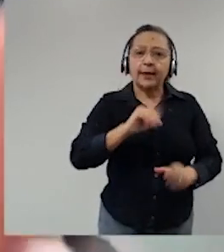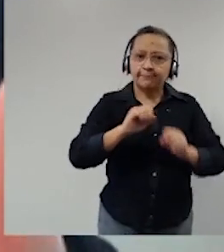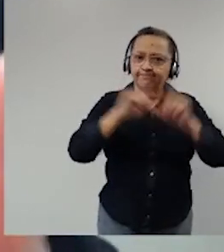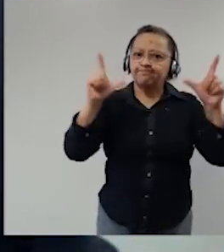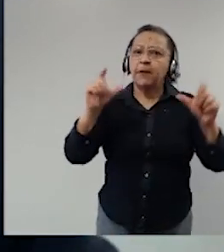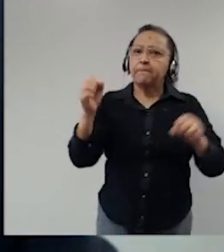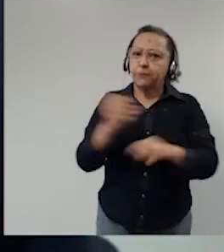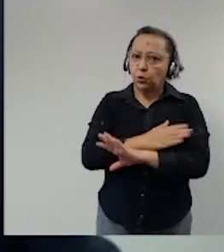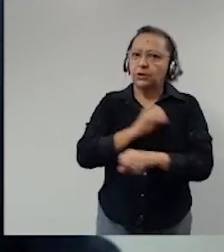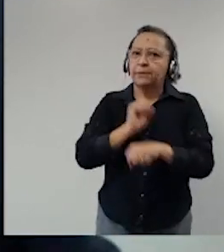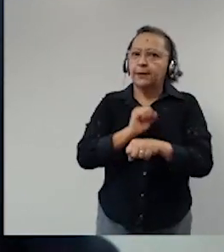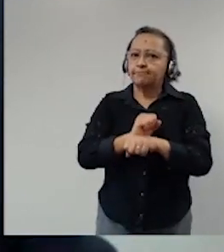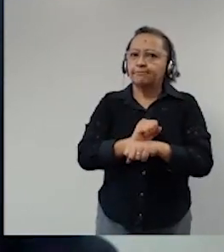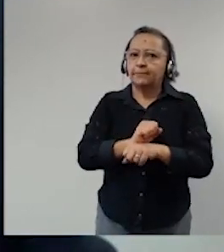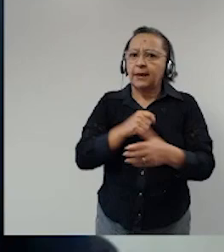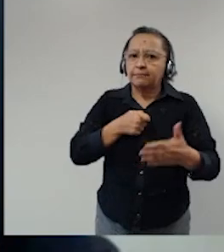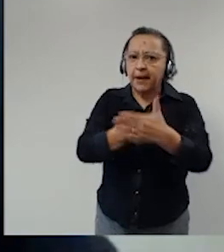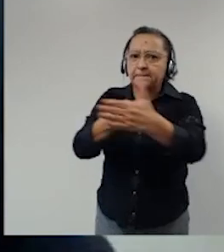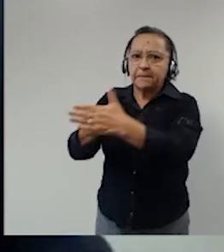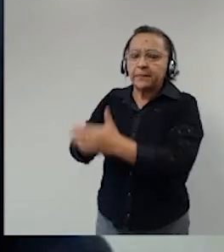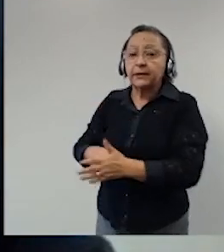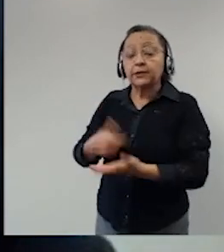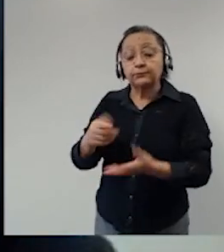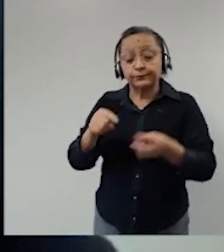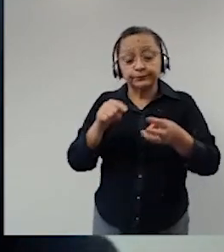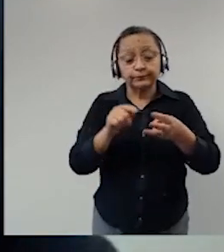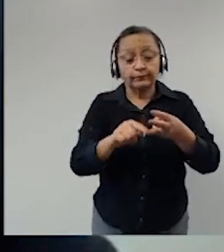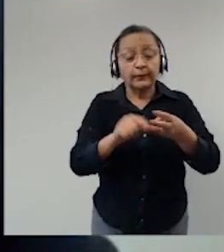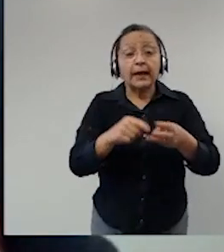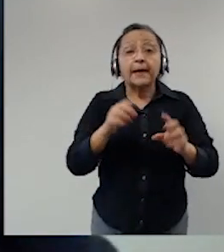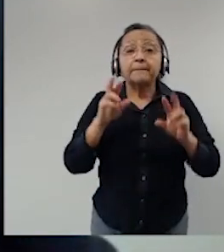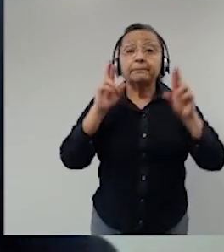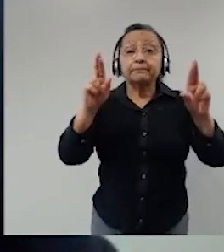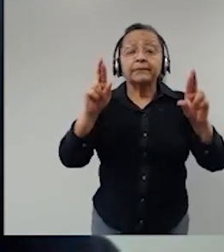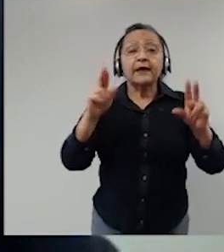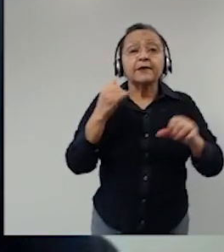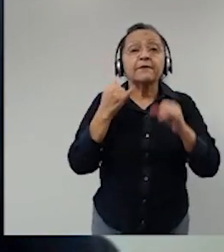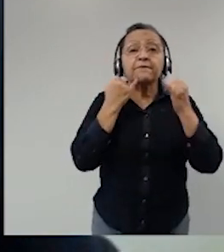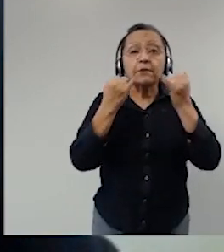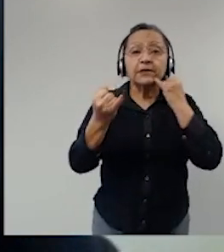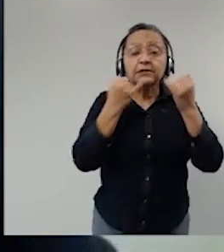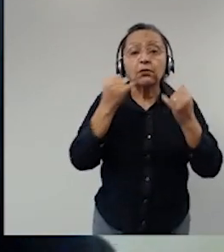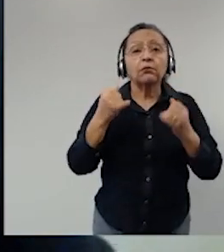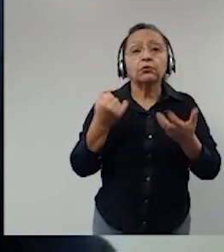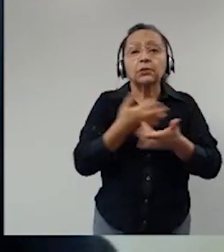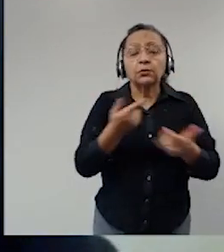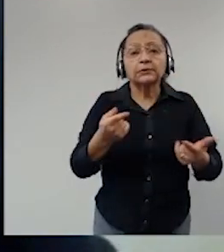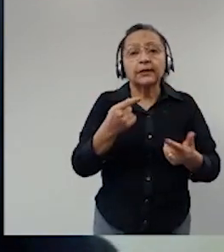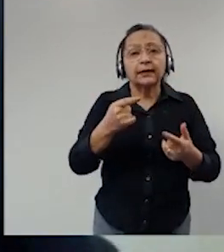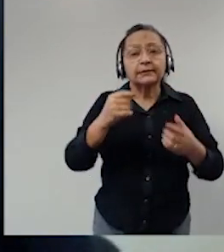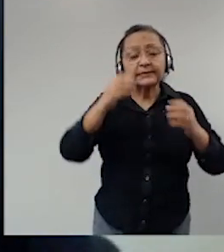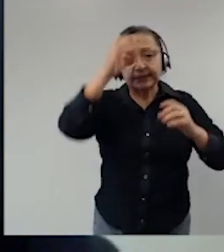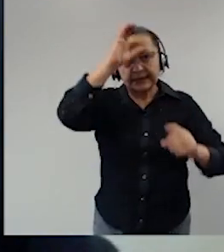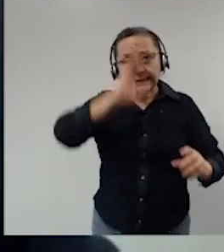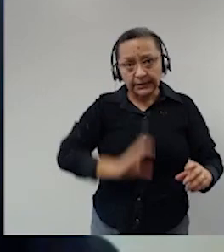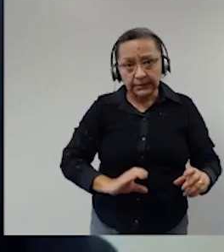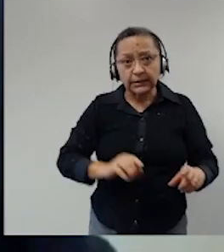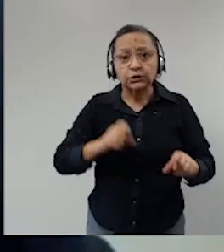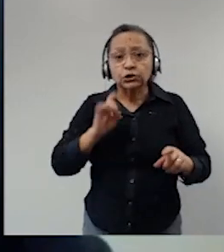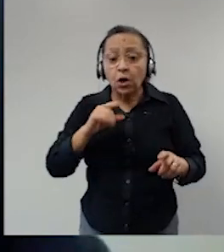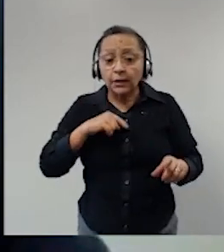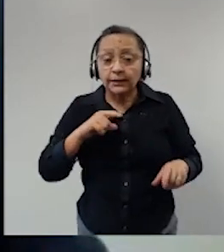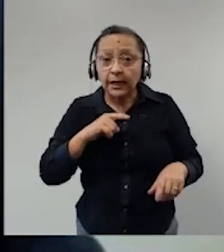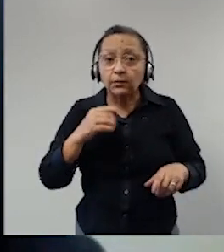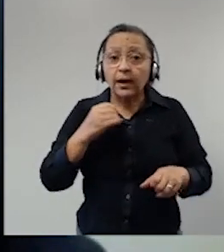E, finalmente, a perspectiva do acesso à informação como elemento da democracia e cidadania, né? Só com o acesso